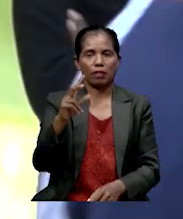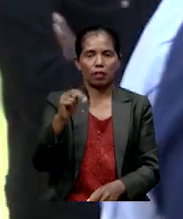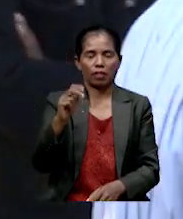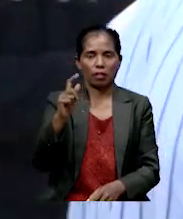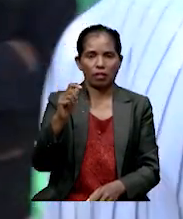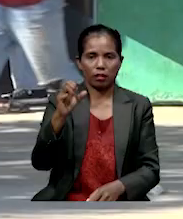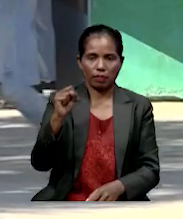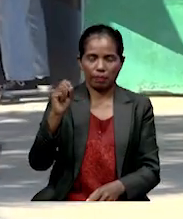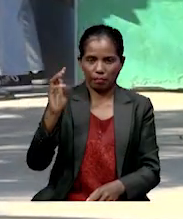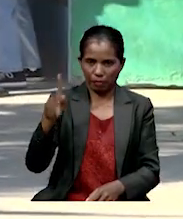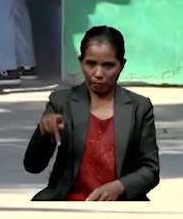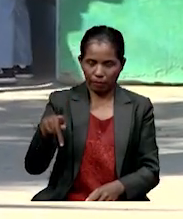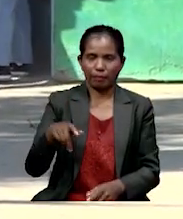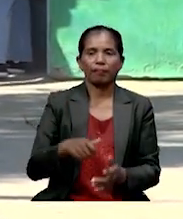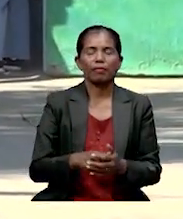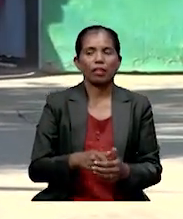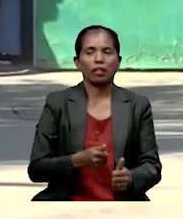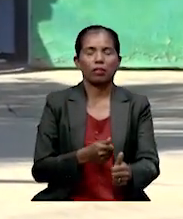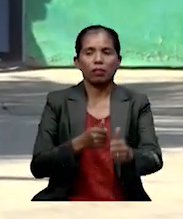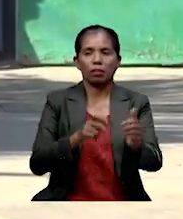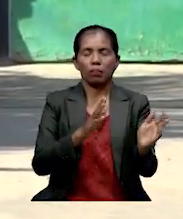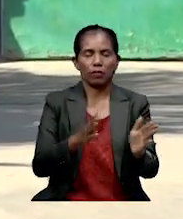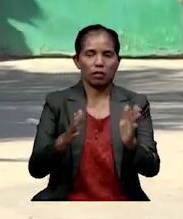TDCP, tem que submeter para processo de